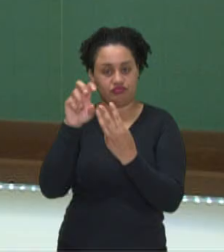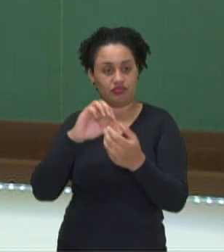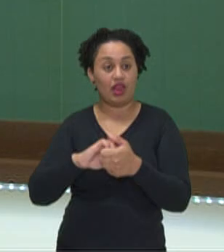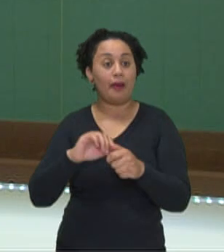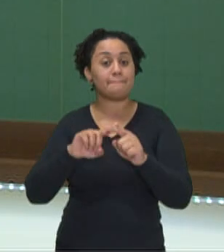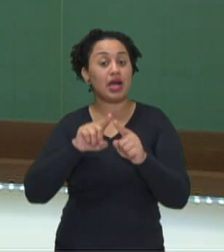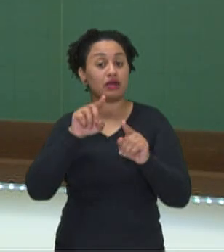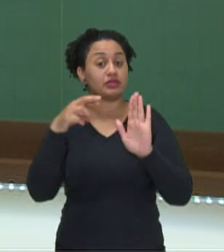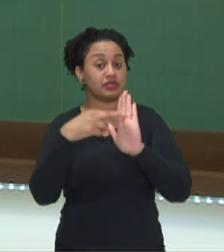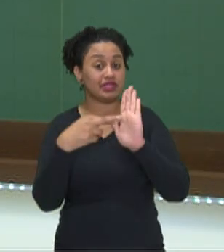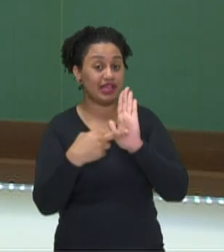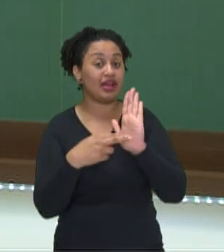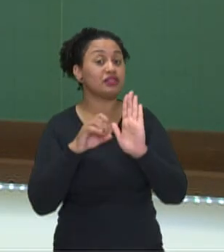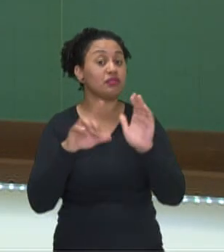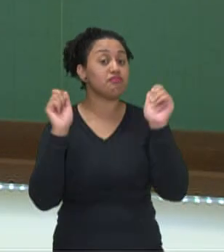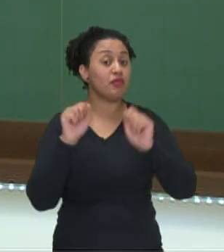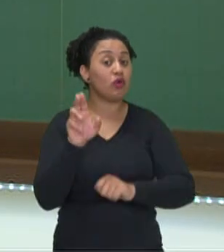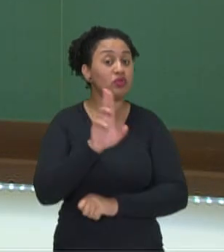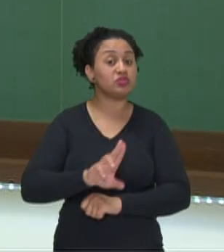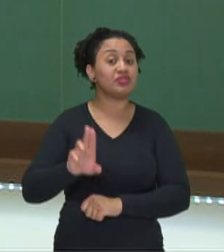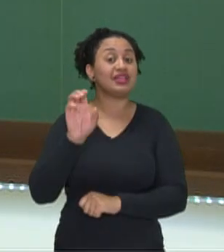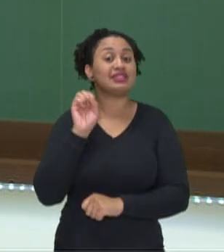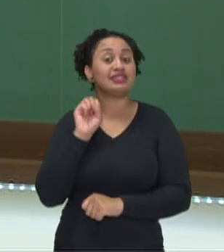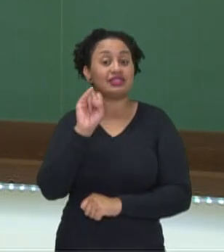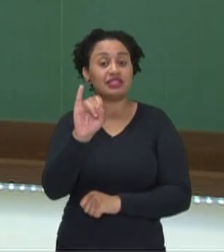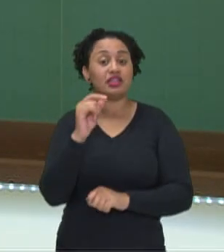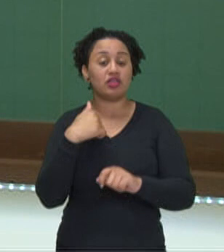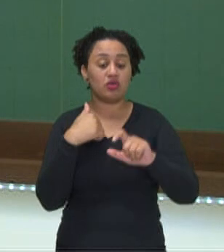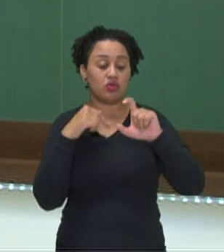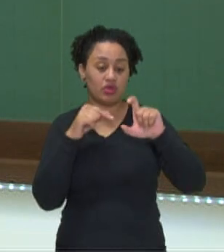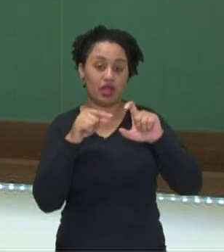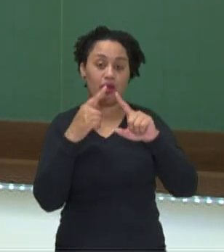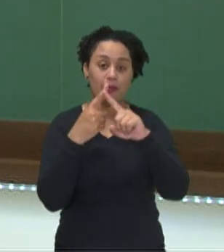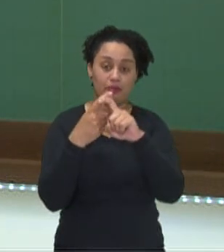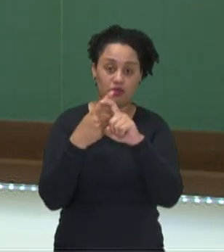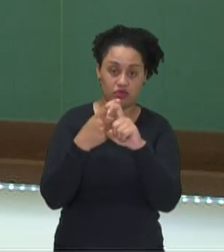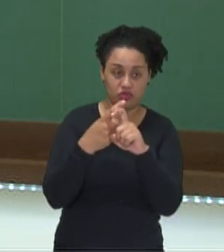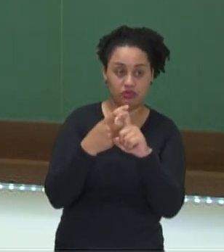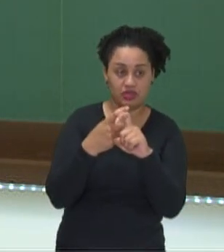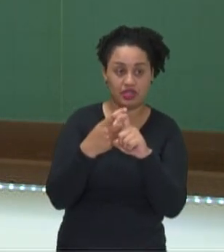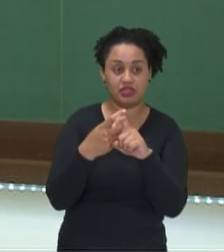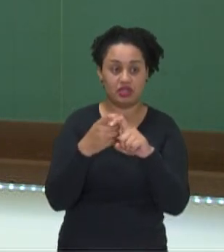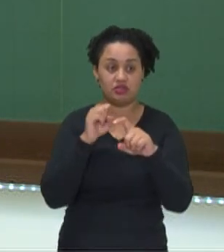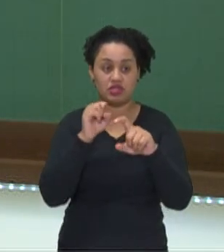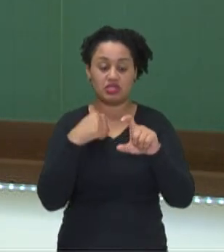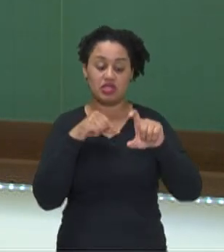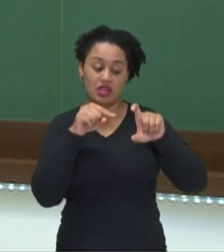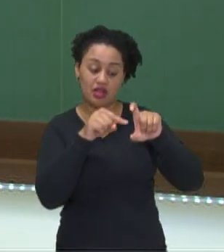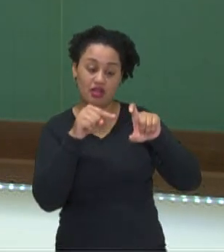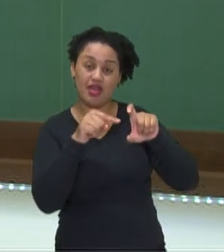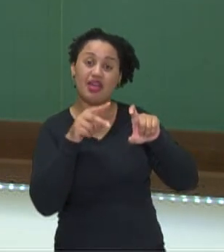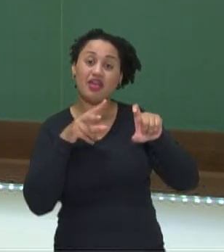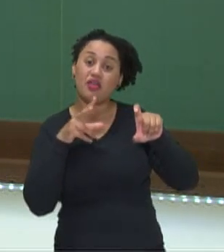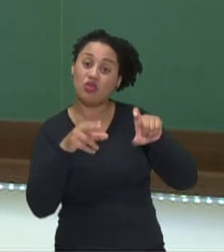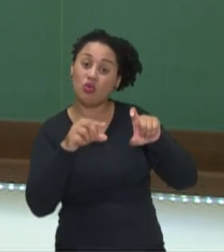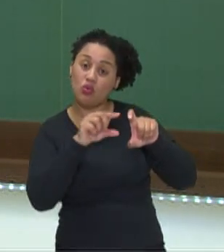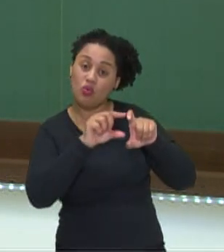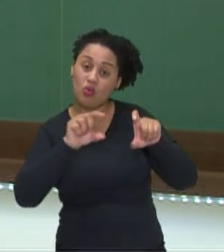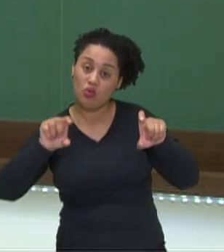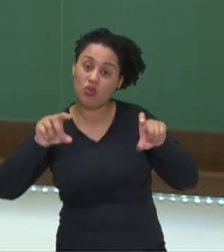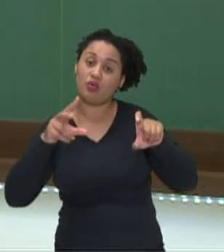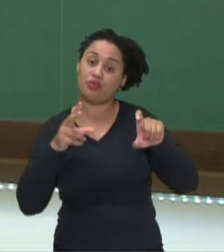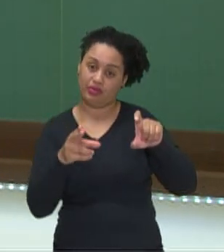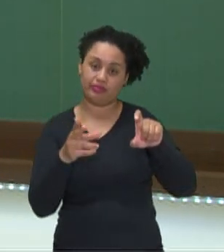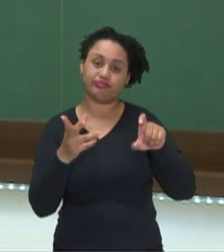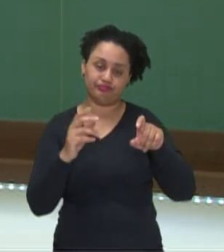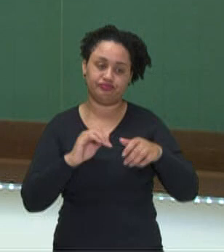essa regra ela só pode ser aplicada quando a multiplicação acontece para potências de mesma